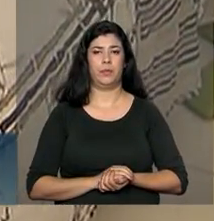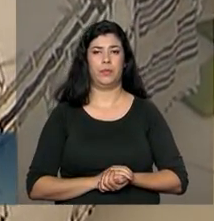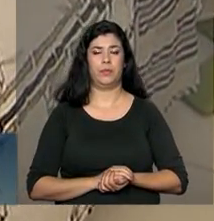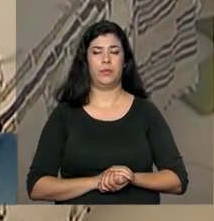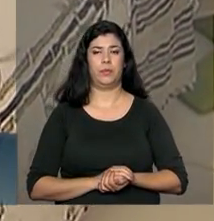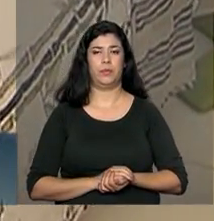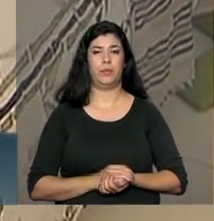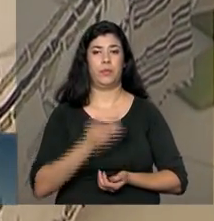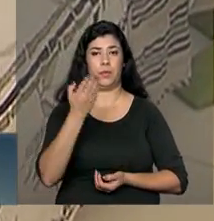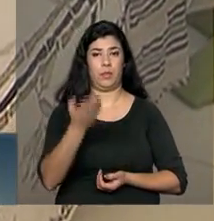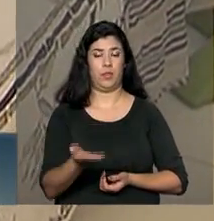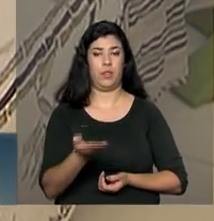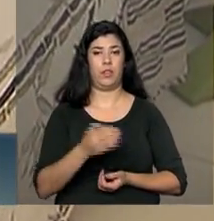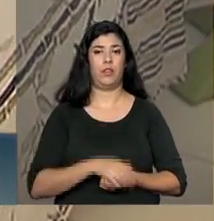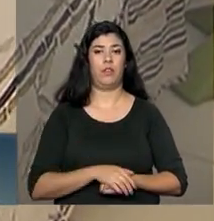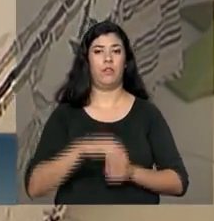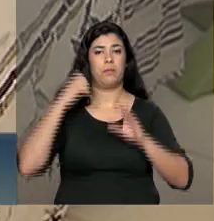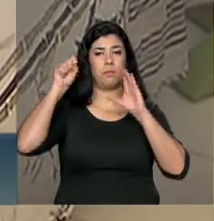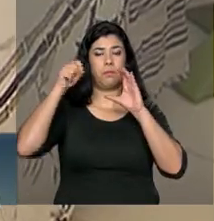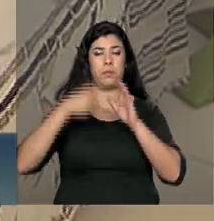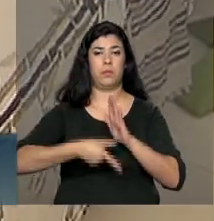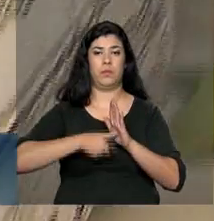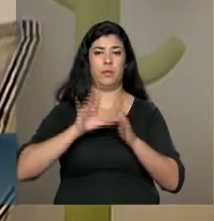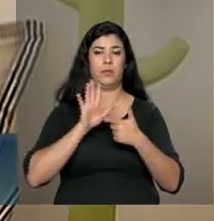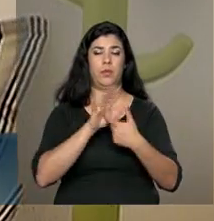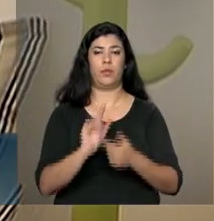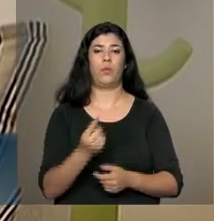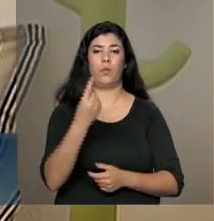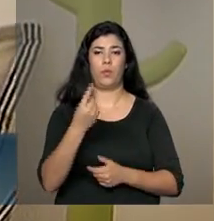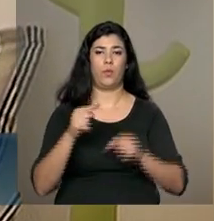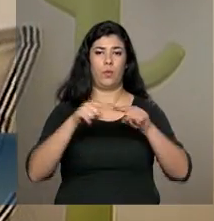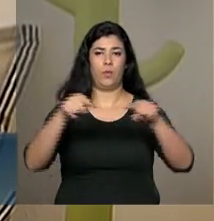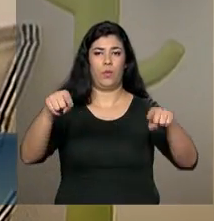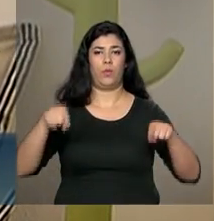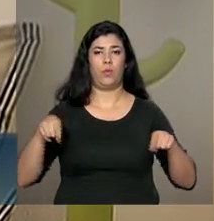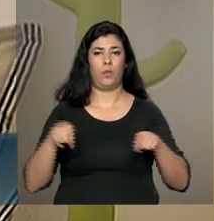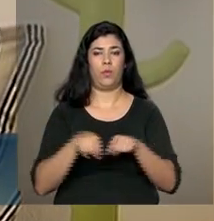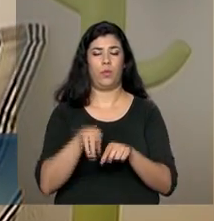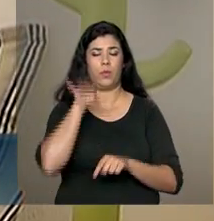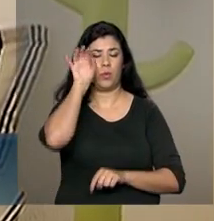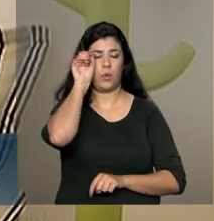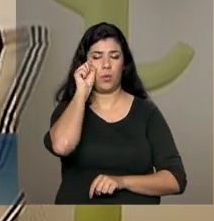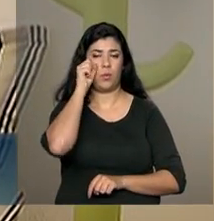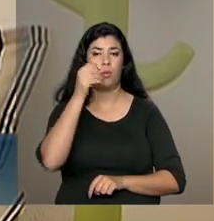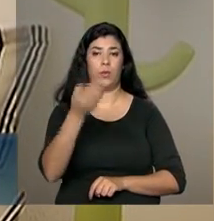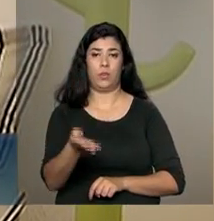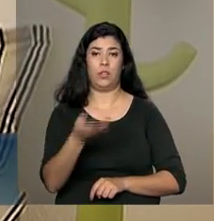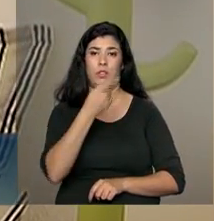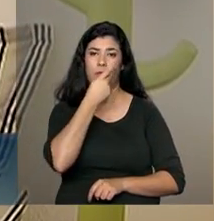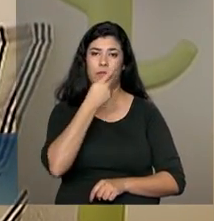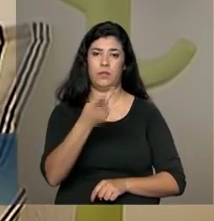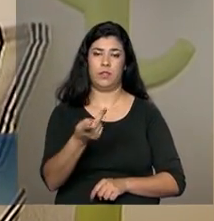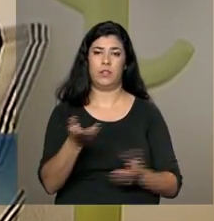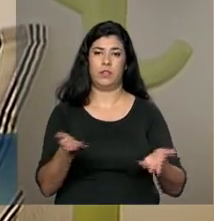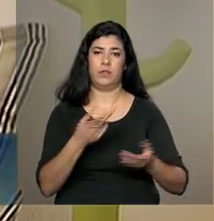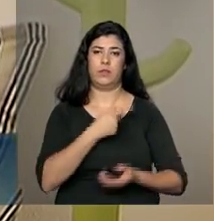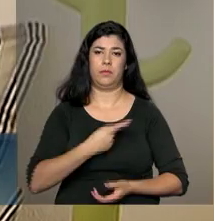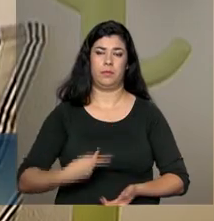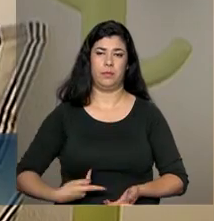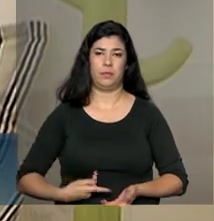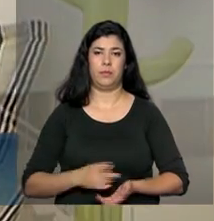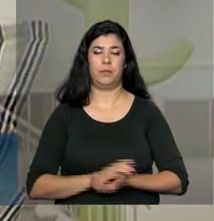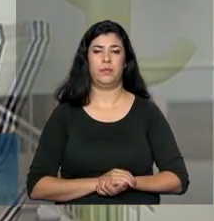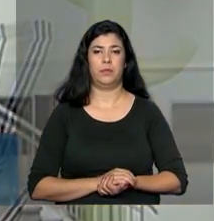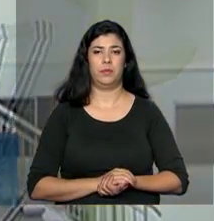pública imagens que foram feitas anteriormente um dos quartos do apartamento este que tá sendo visitado pela presidenta Dilma